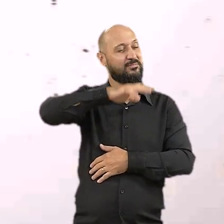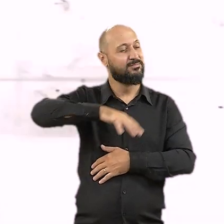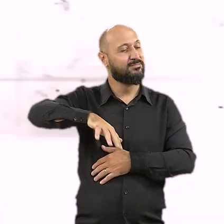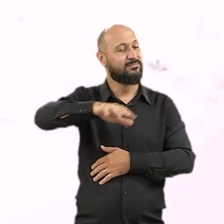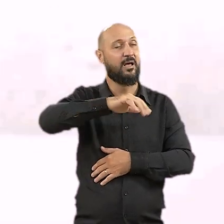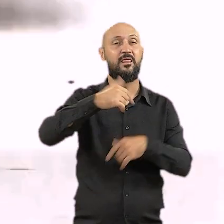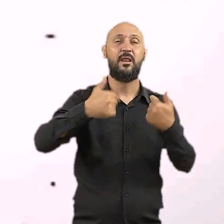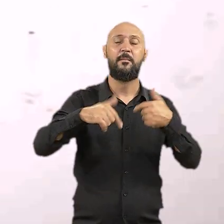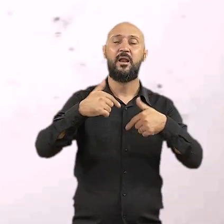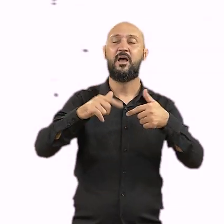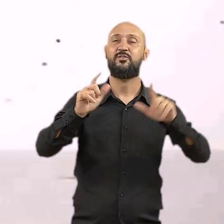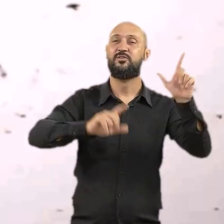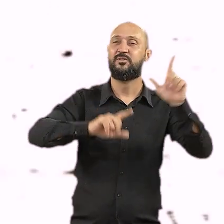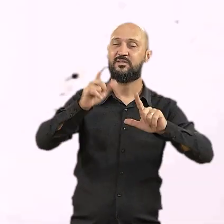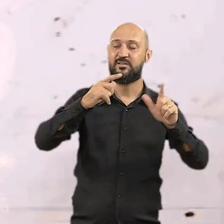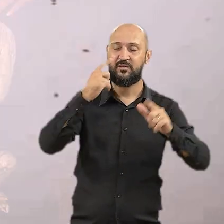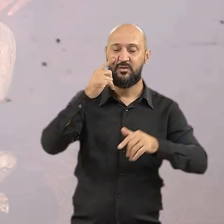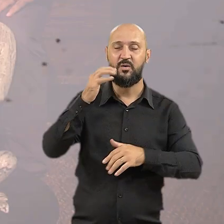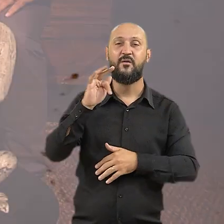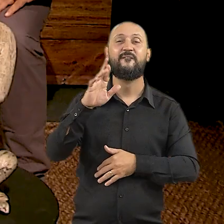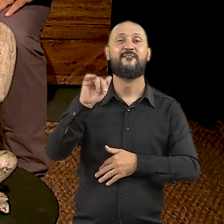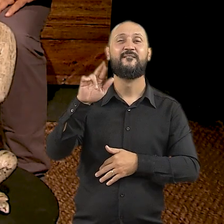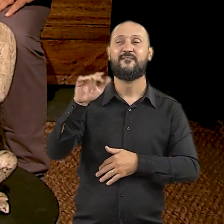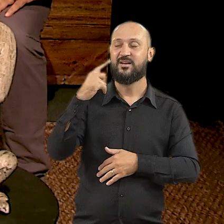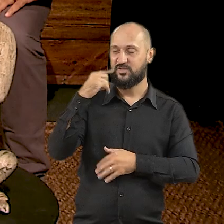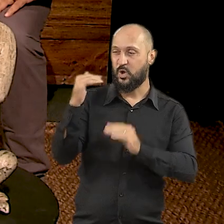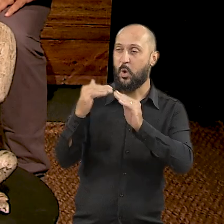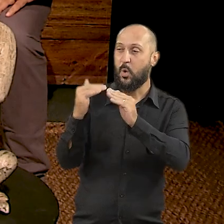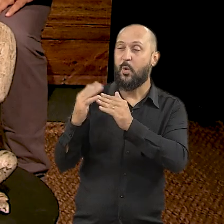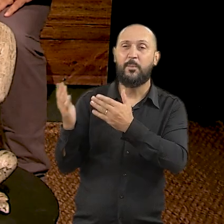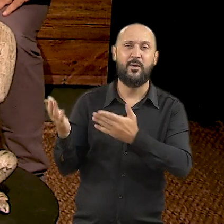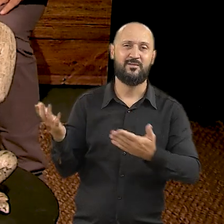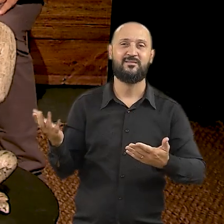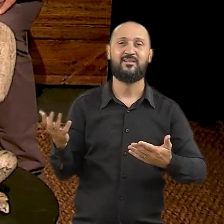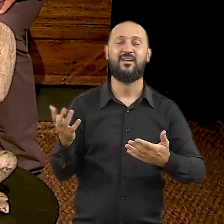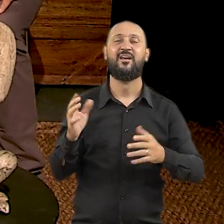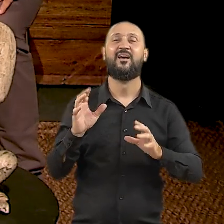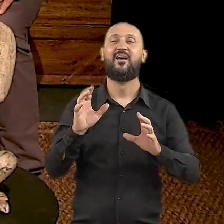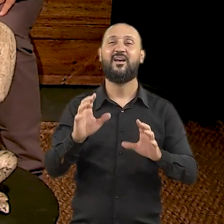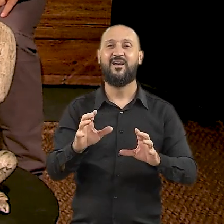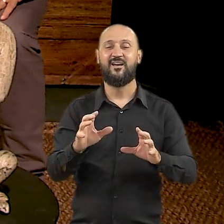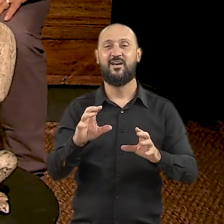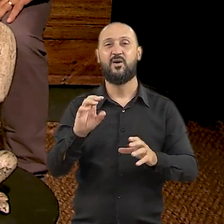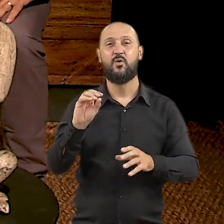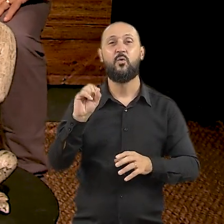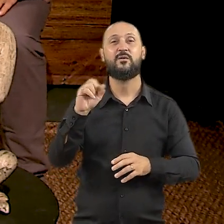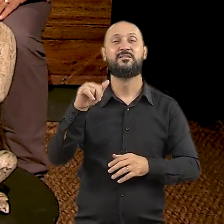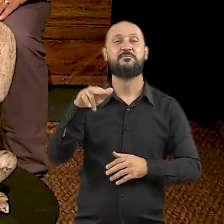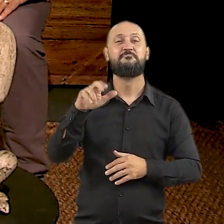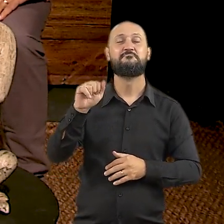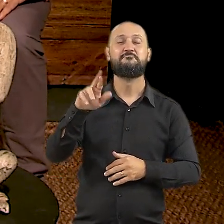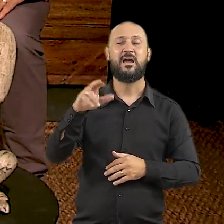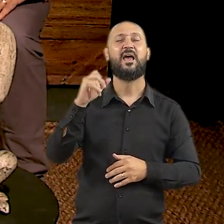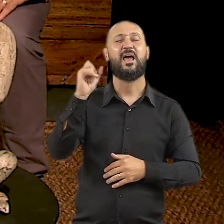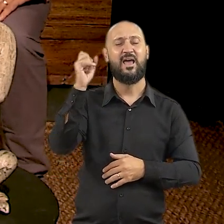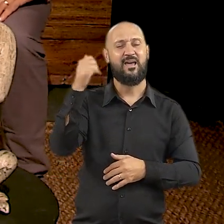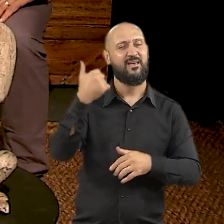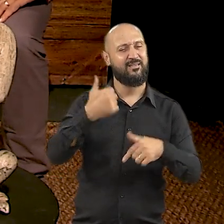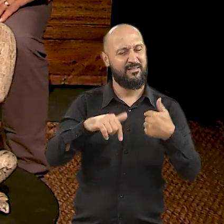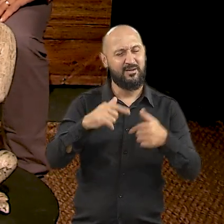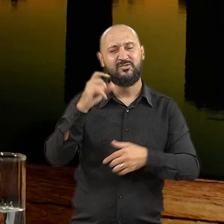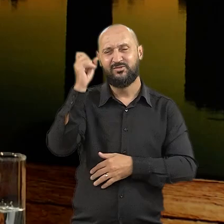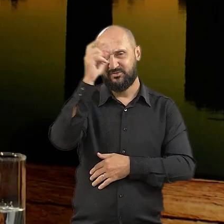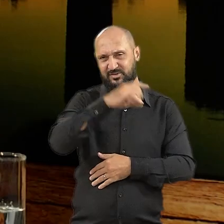esse ambiente de televisão que o Fran já pode nos confirmar aqui. Sim, que é uma coisa Osmar Chagas, é uma lenda também. Dá trabalho